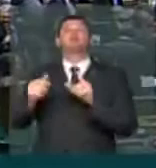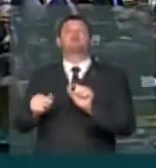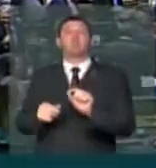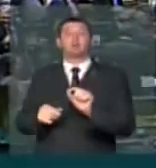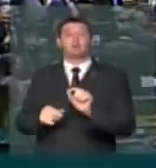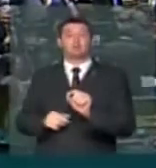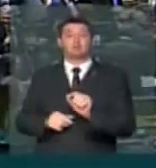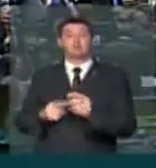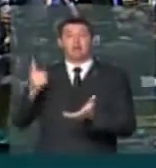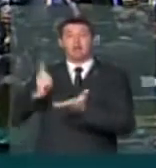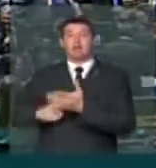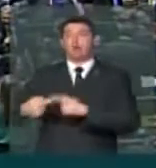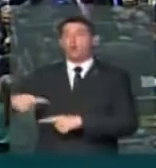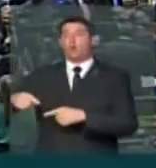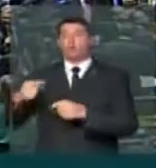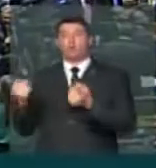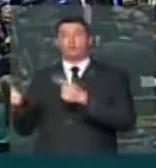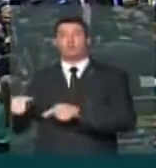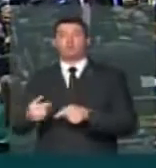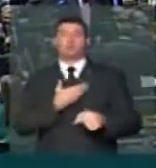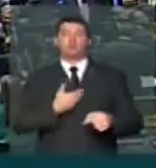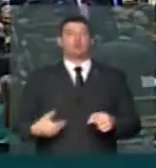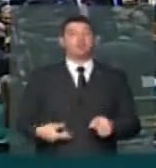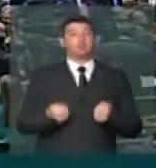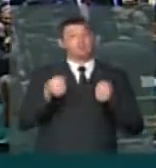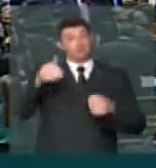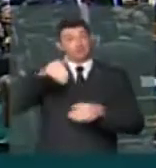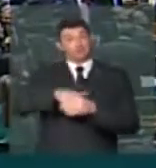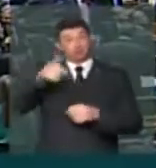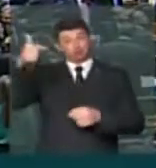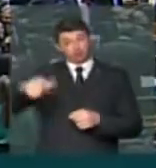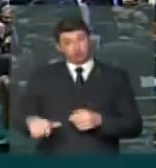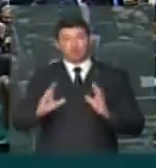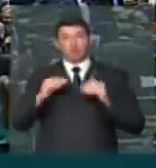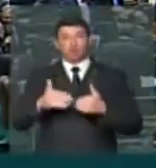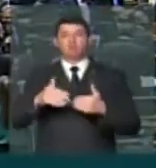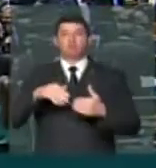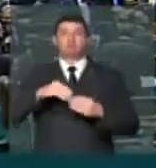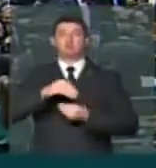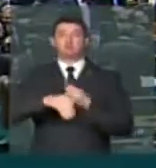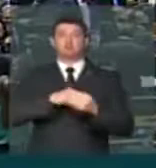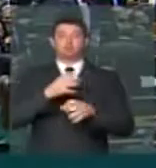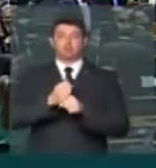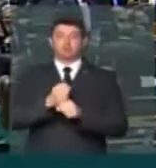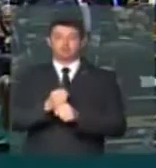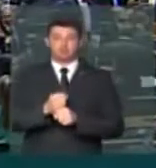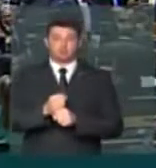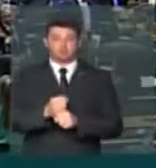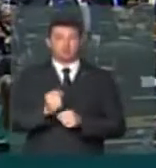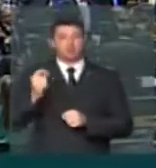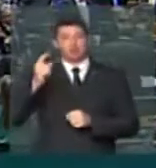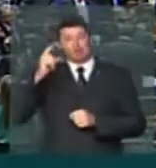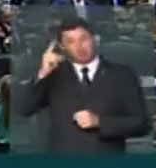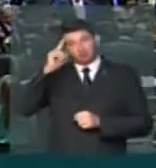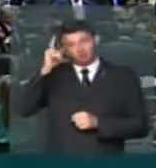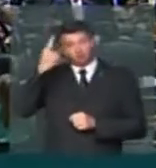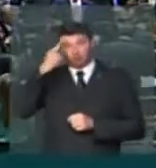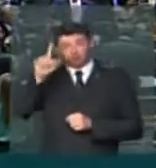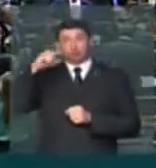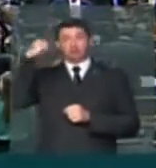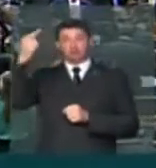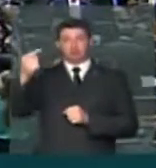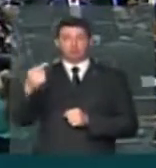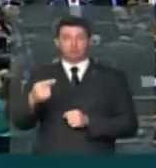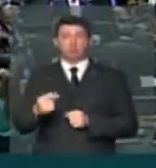se fizesse um acordo entre oposição e governo para uma nova votação na Comissão Mista de Orçamento. E no dia seguinte, na quarta-feira, para